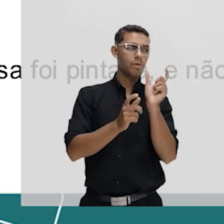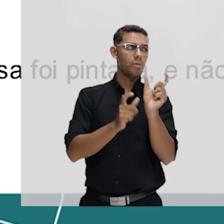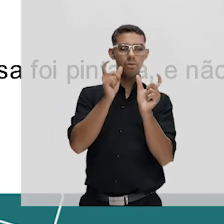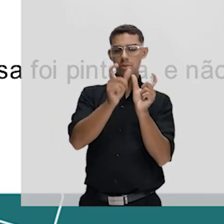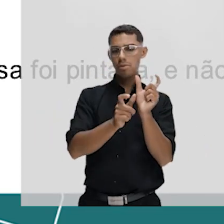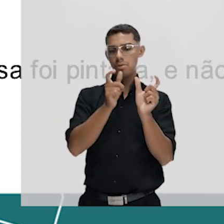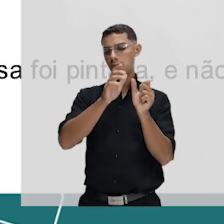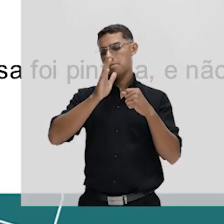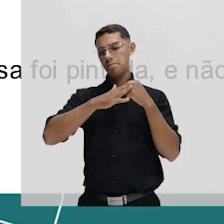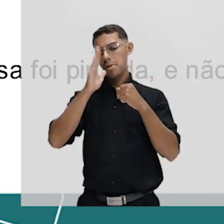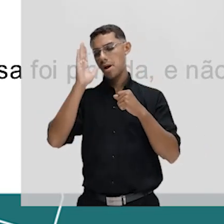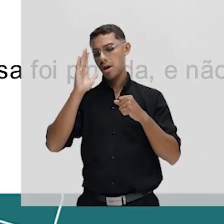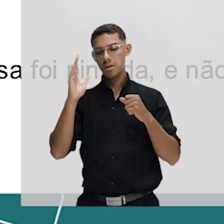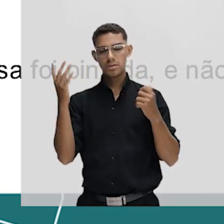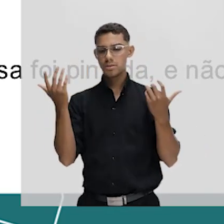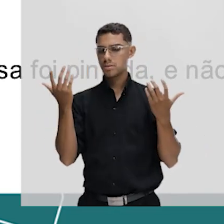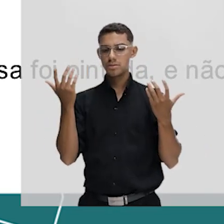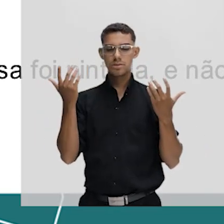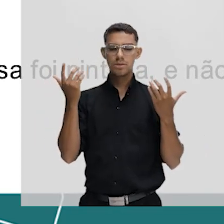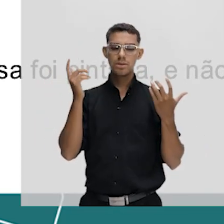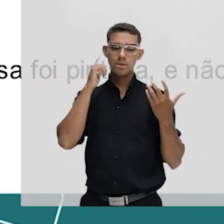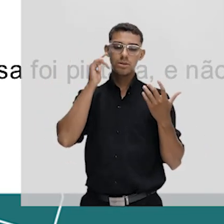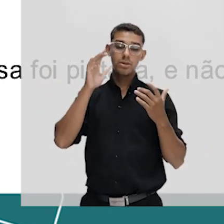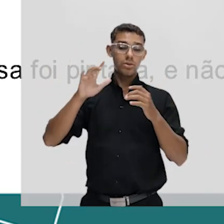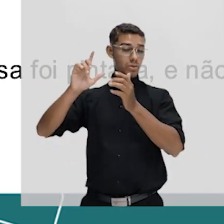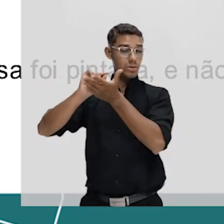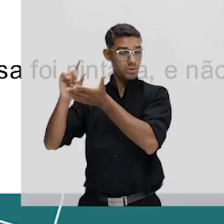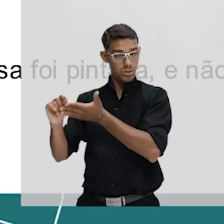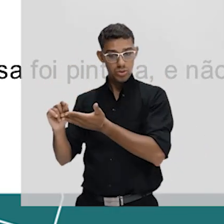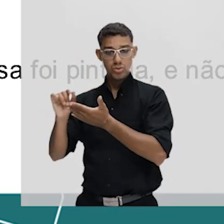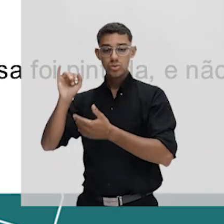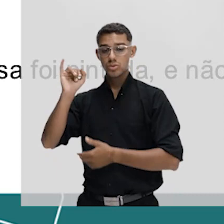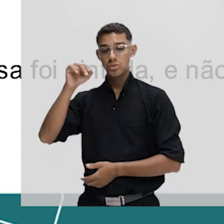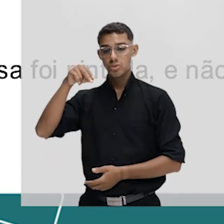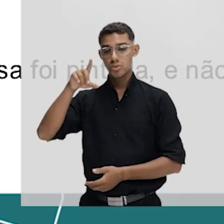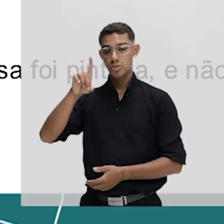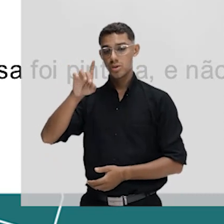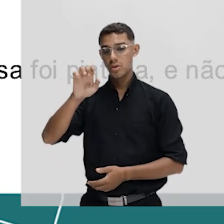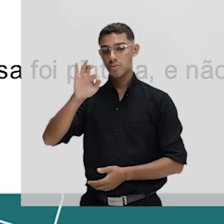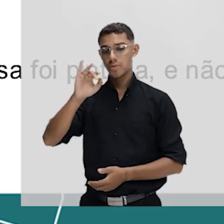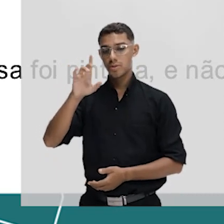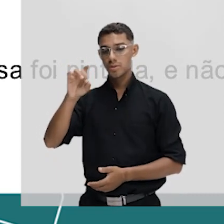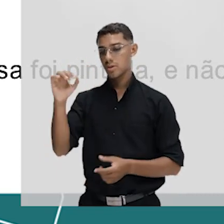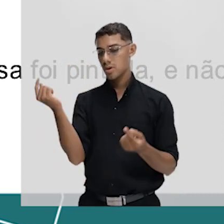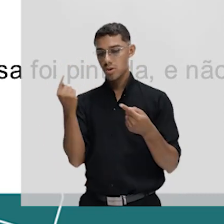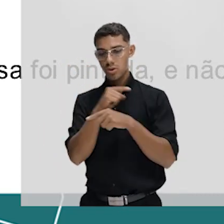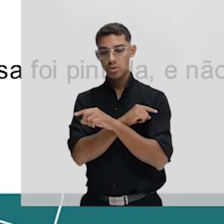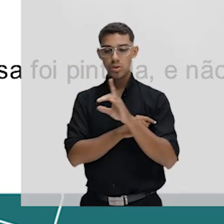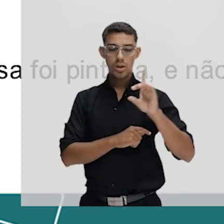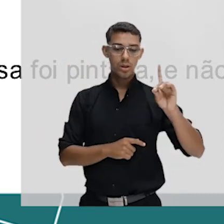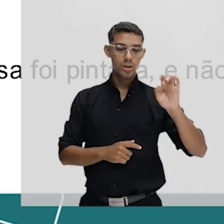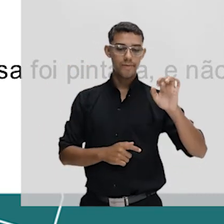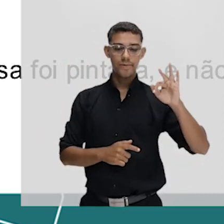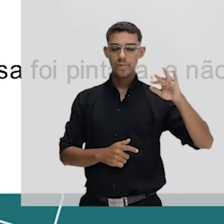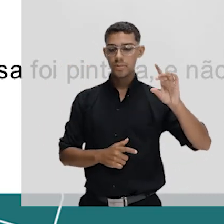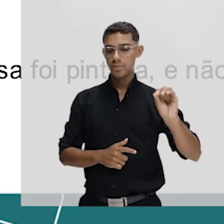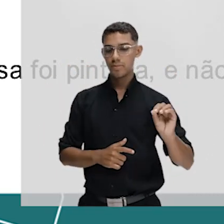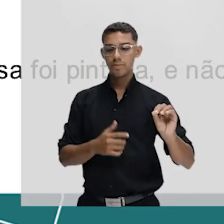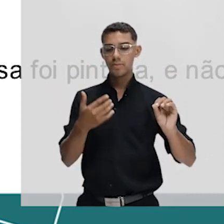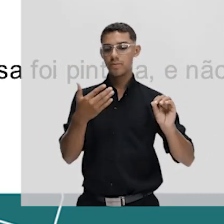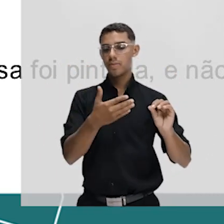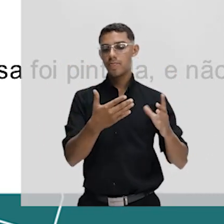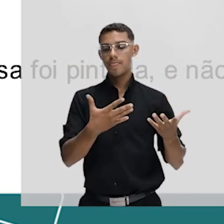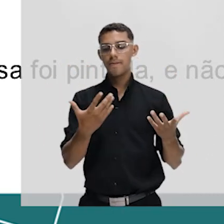flexões ainda. O artigo indefinido é o contrário do definido, né? Pois o indefinido não especifica,